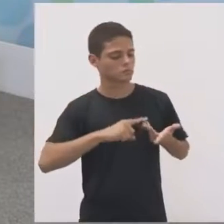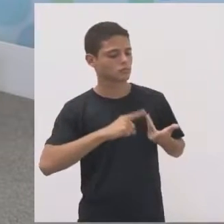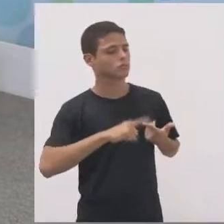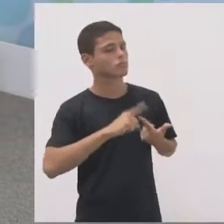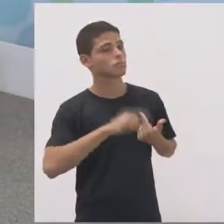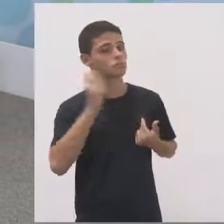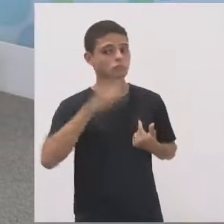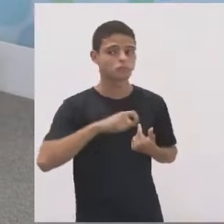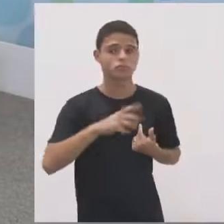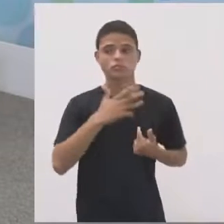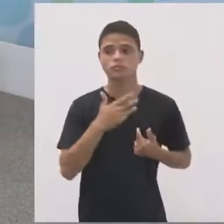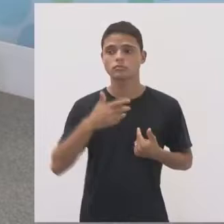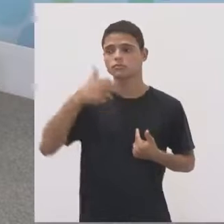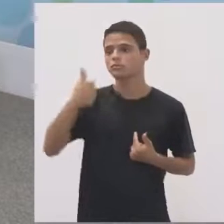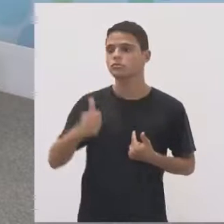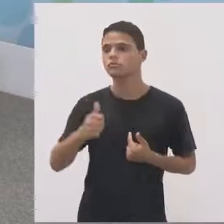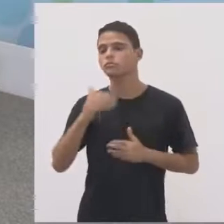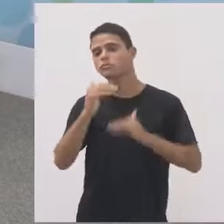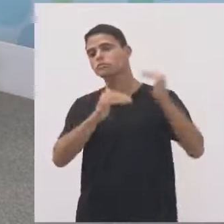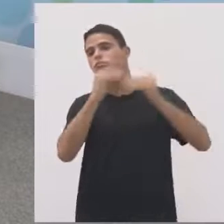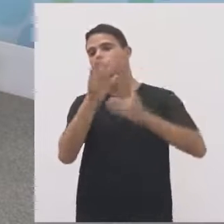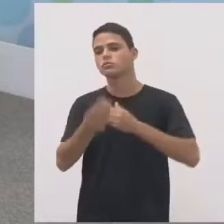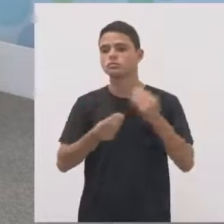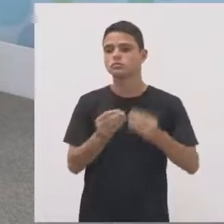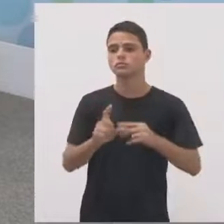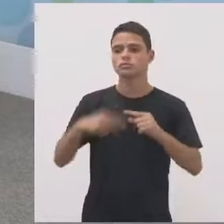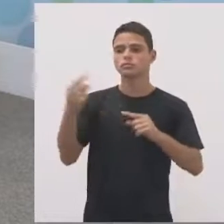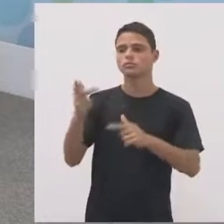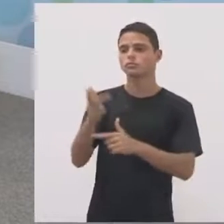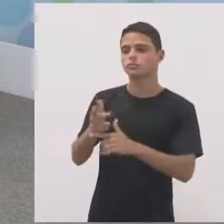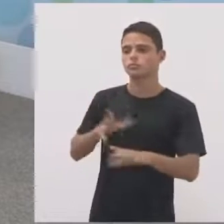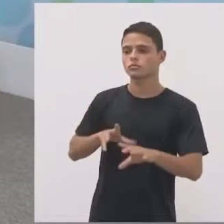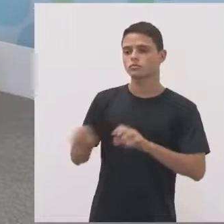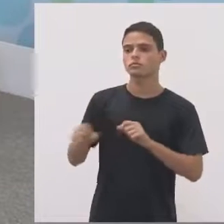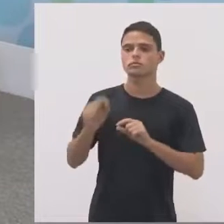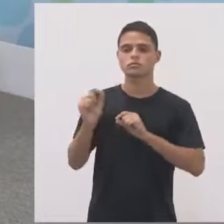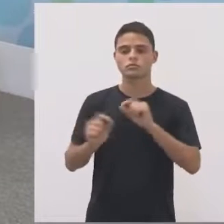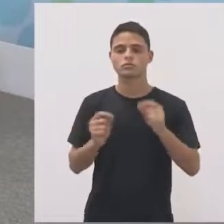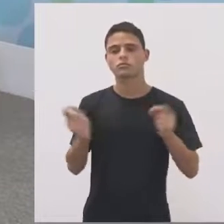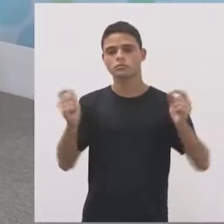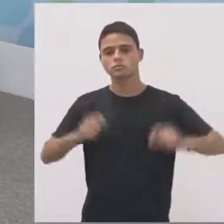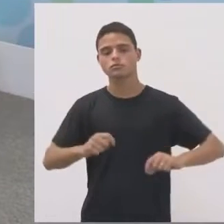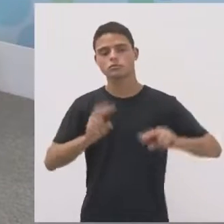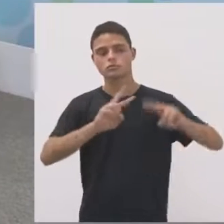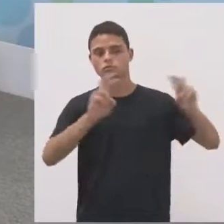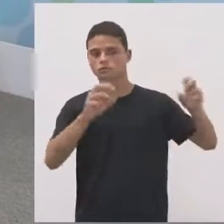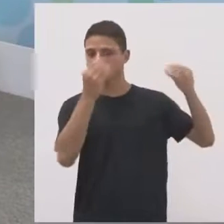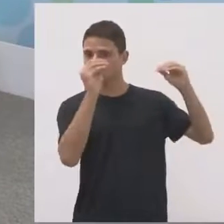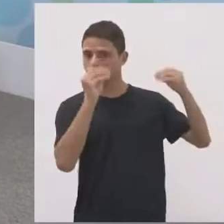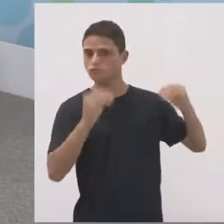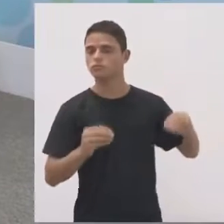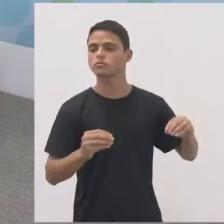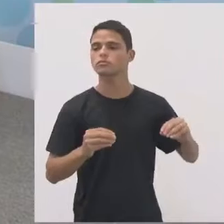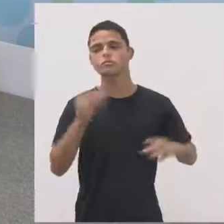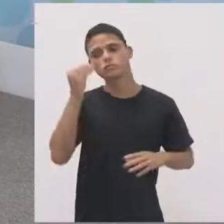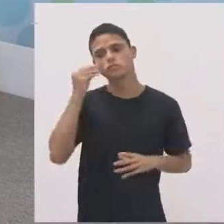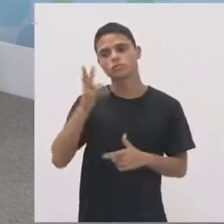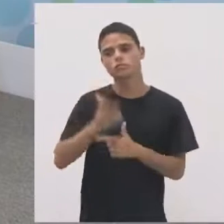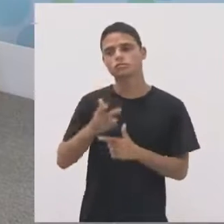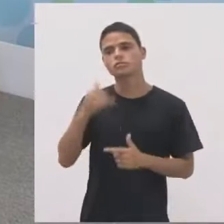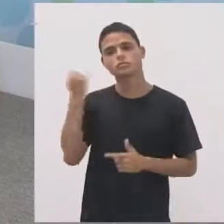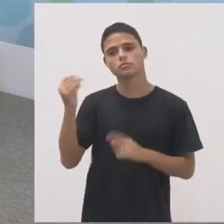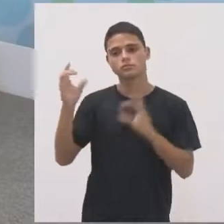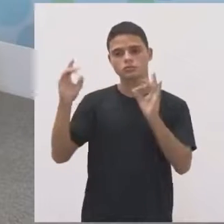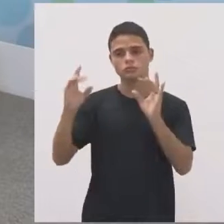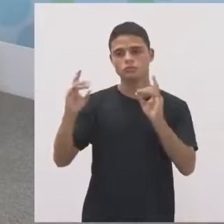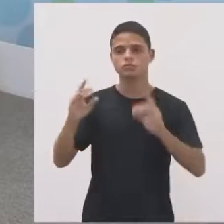o que ele precisa trazer, ou uma próxima formação do Felipe, o que a gente pode abordar, e é super importante esse feedback de